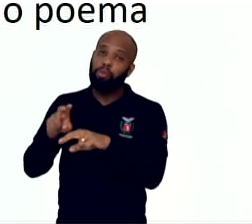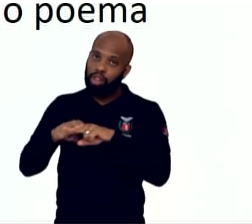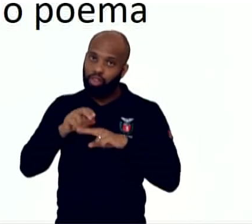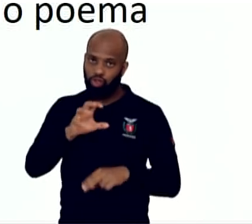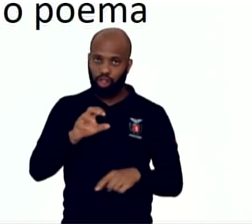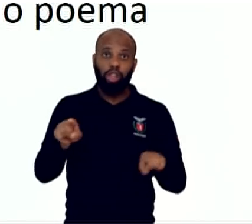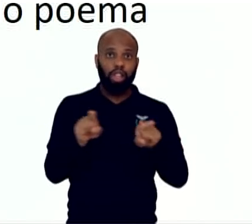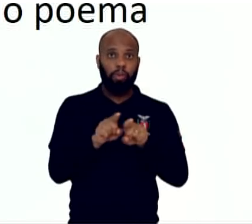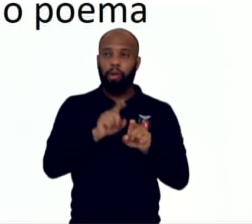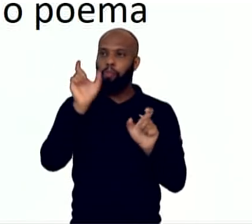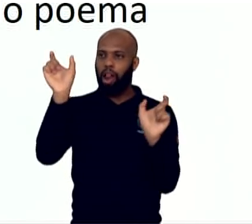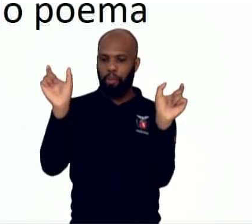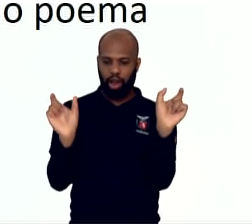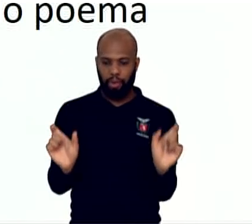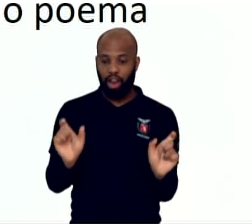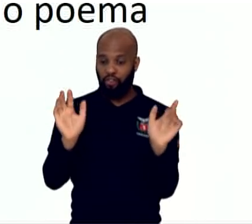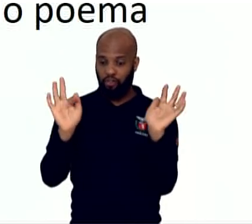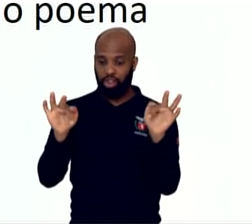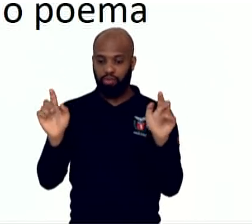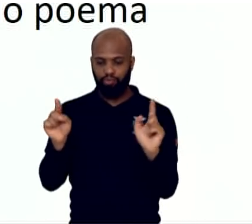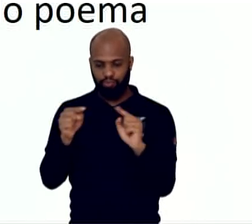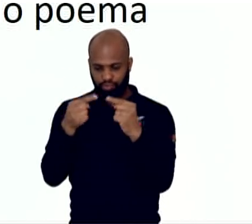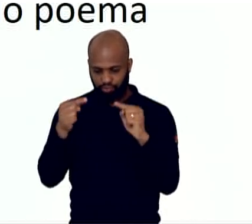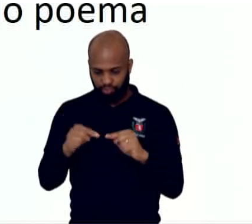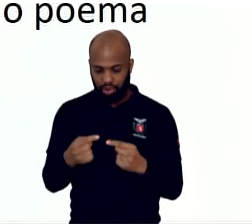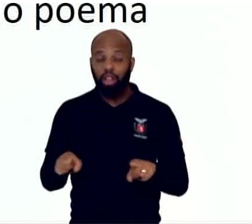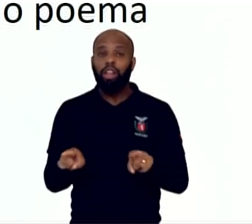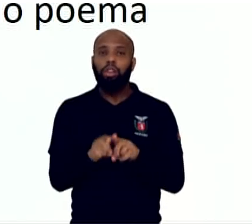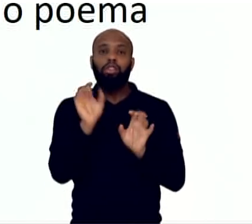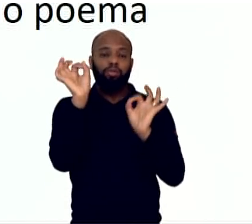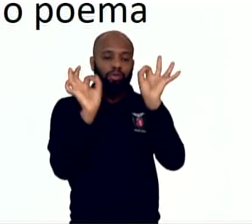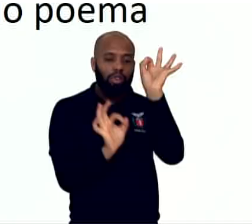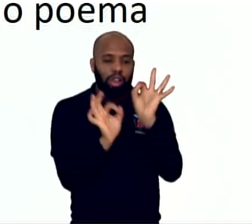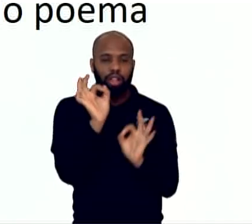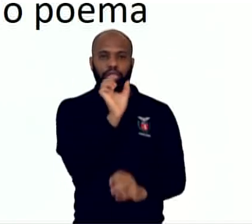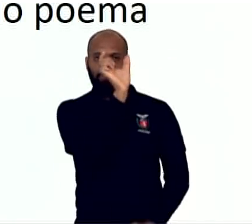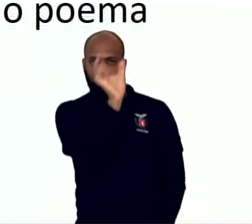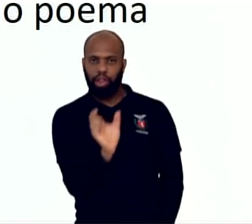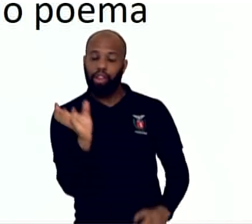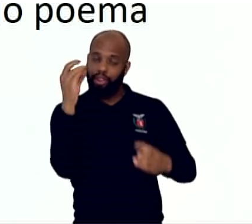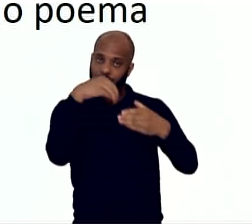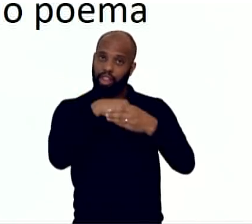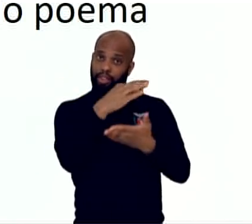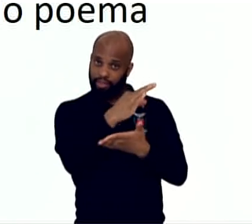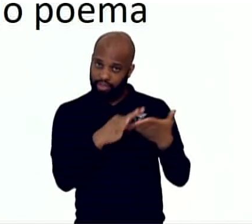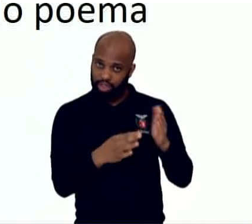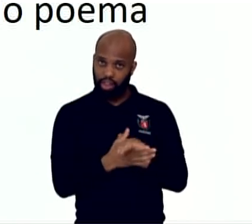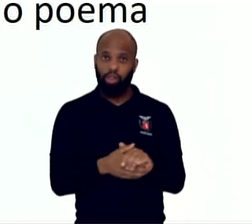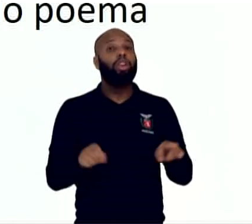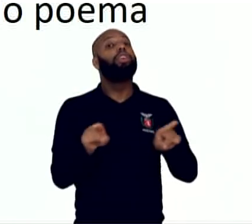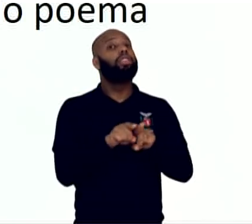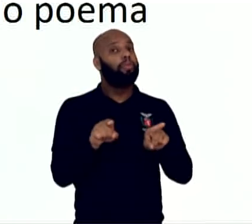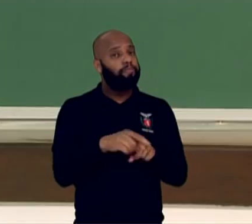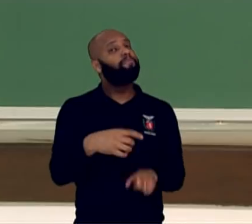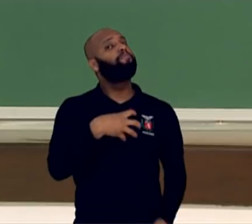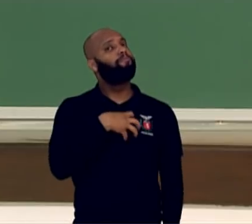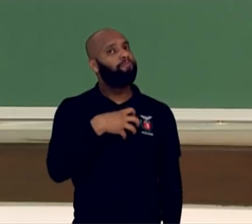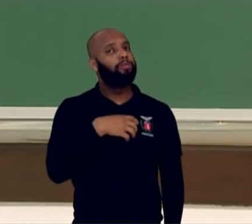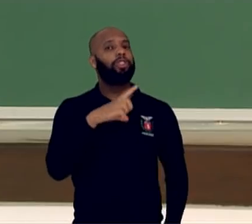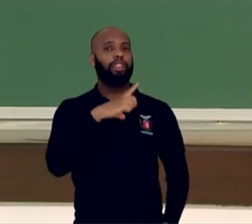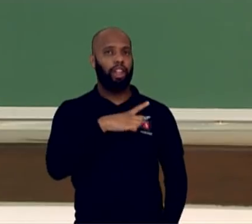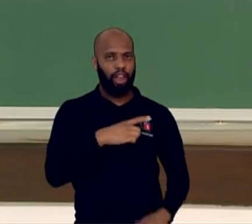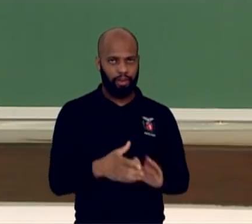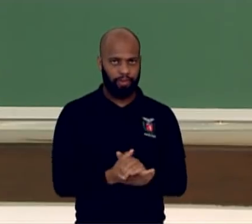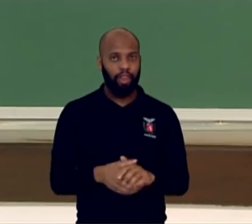rima, a organização das palavras no texto, o sentido que elas expressam,